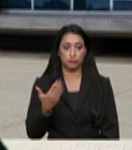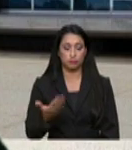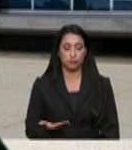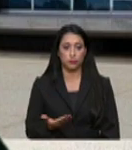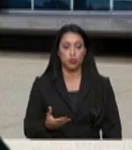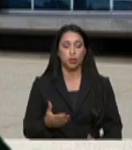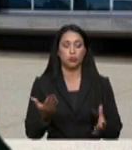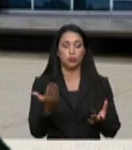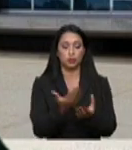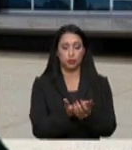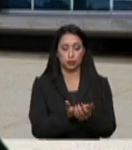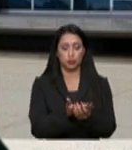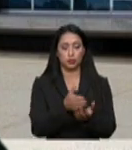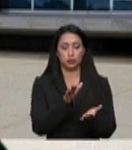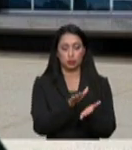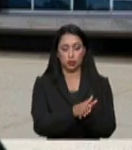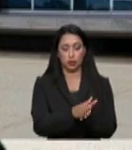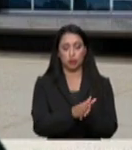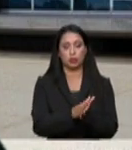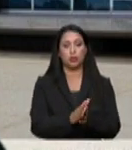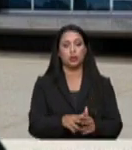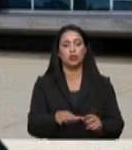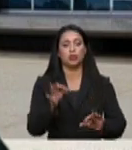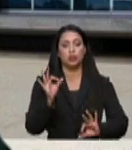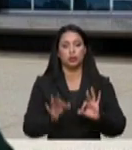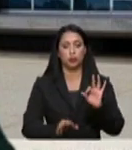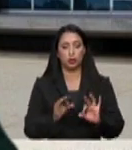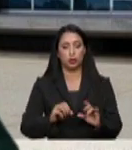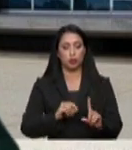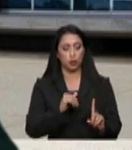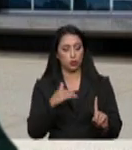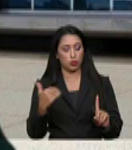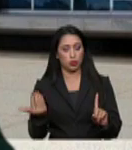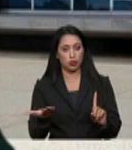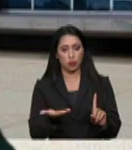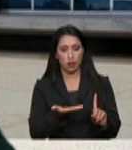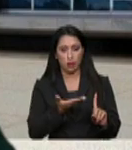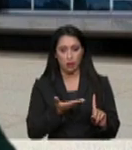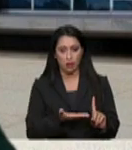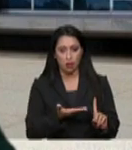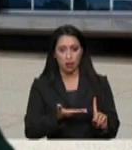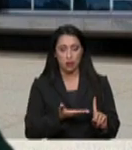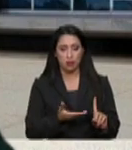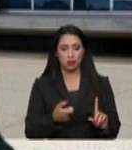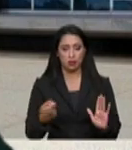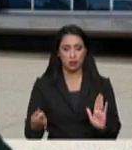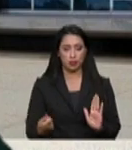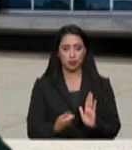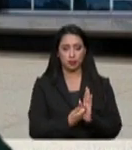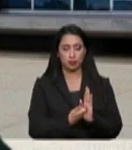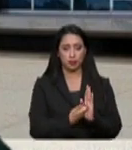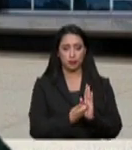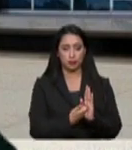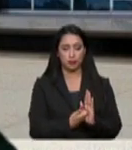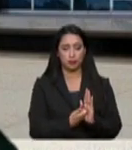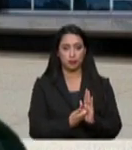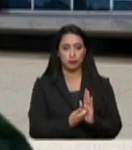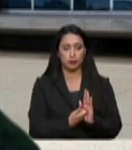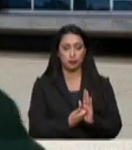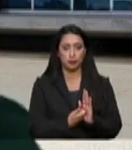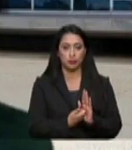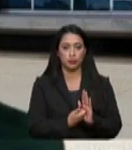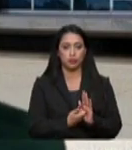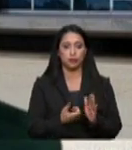específico aqui em julgamento ou do réu aqui está denunciado e que